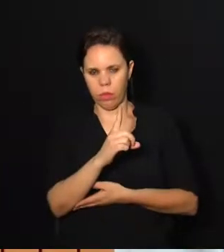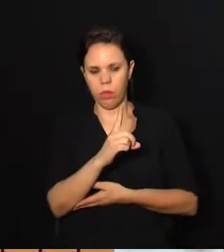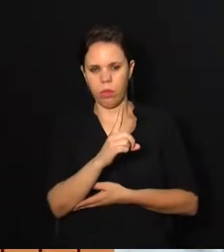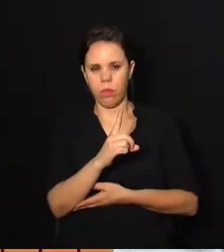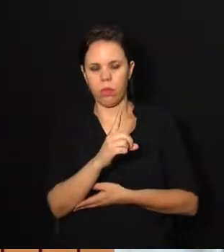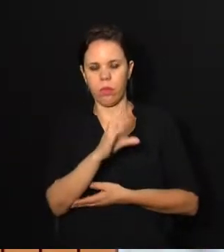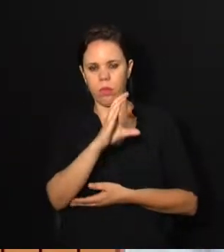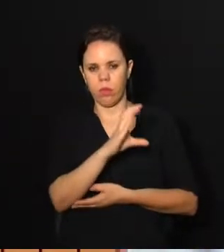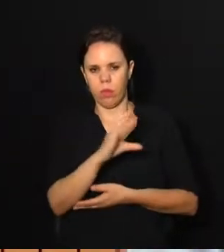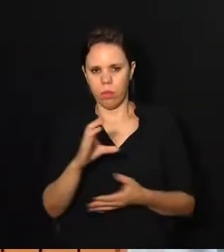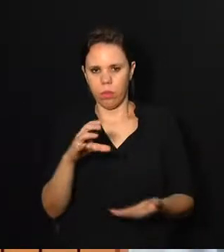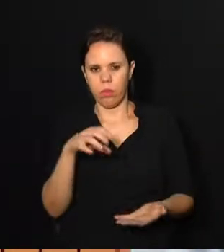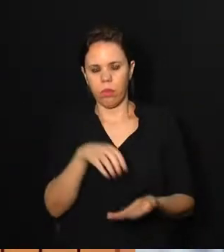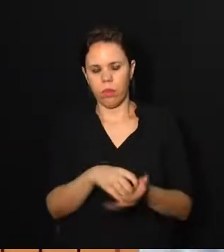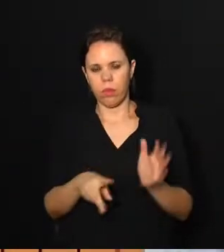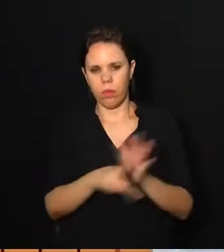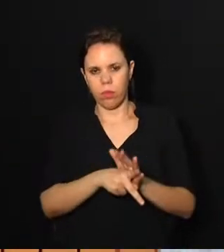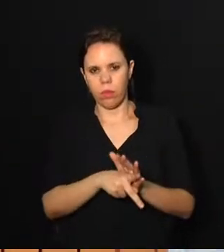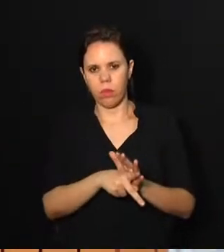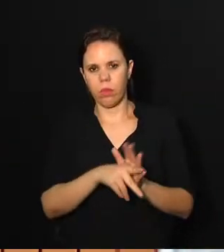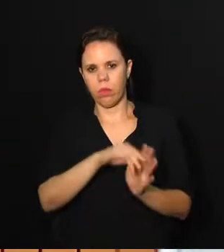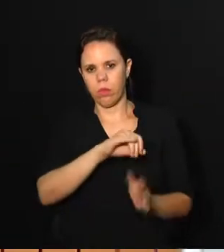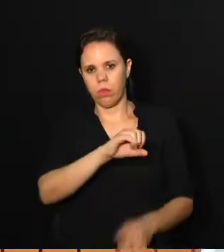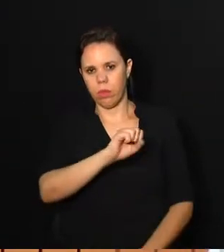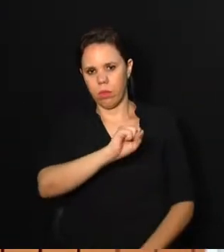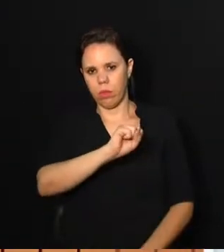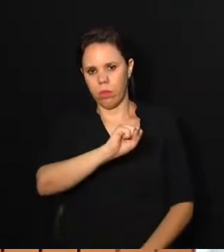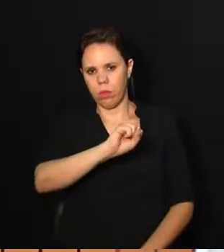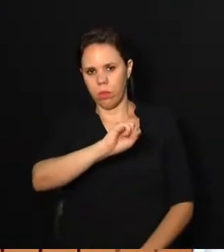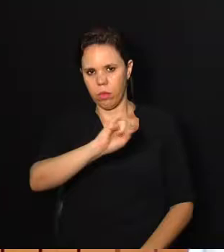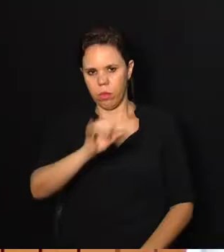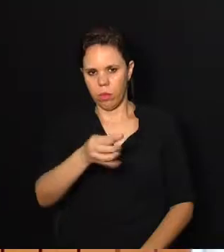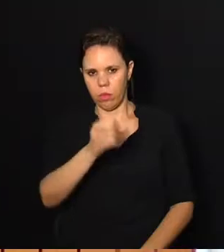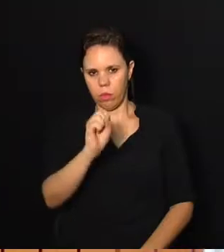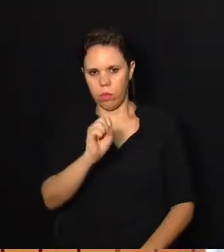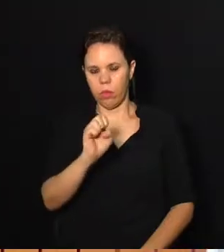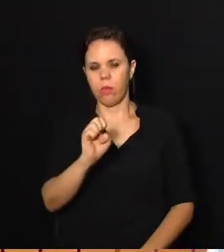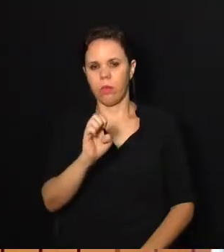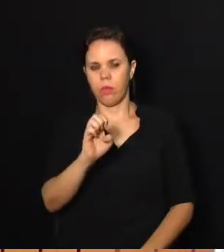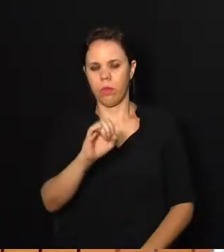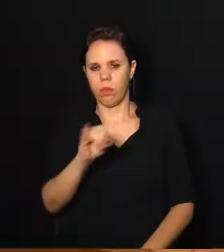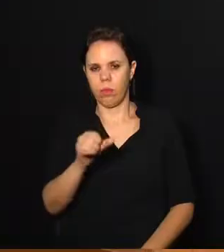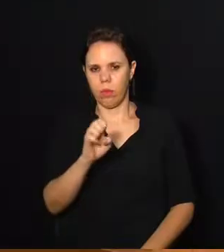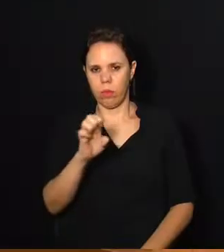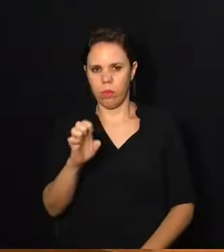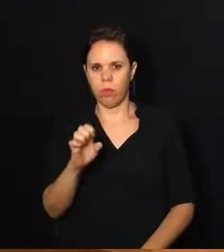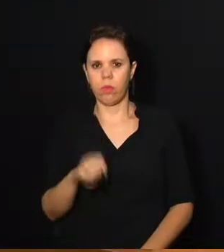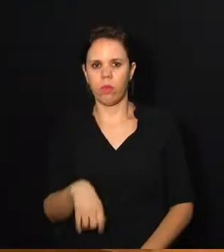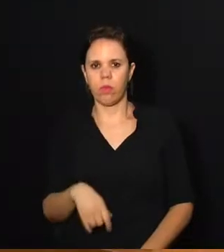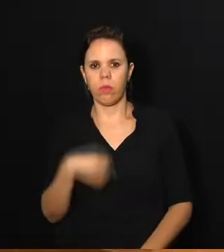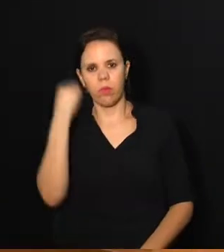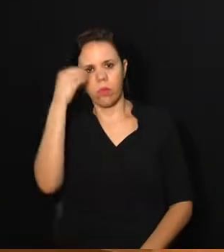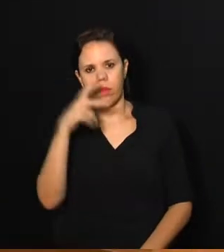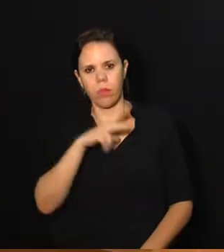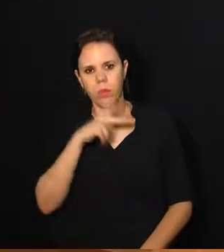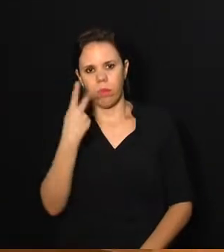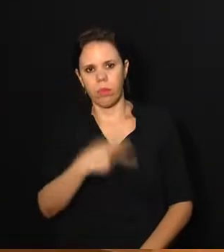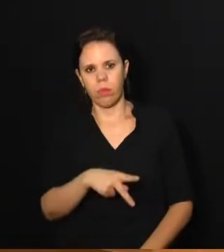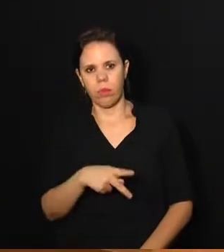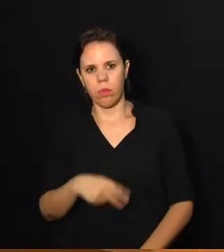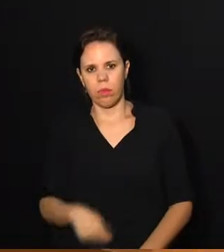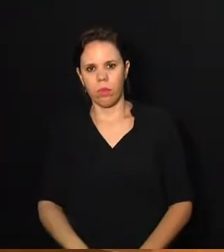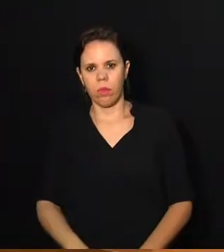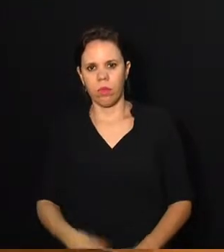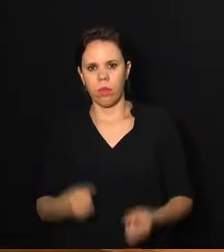Social do São José Operário, que ele contasse um pouquinho da experiência pessoal dele. Eu acredito que ele